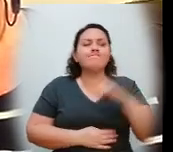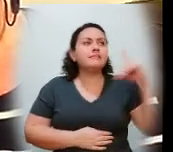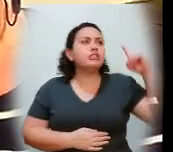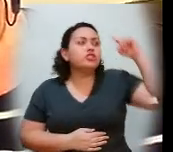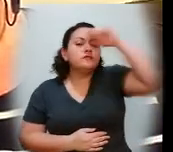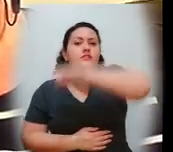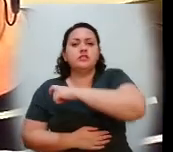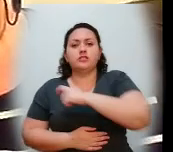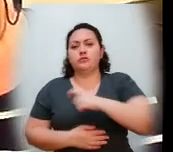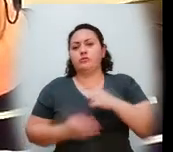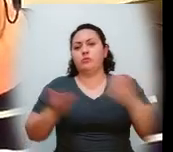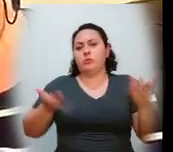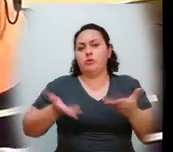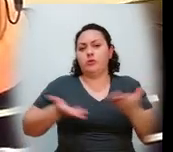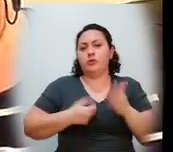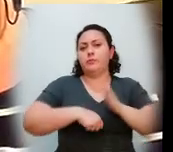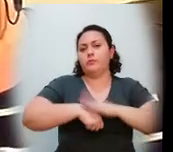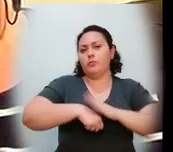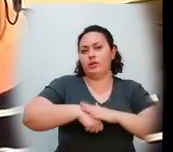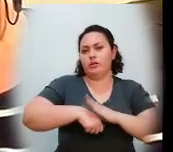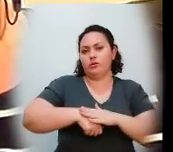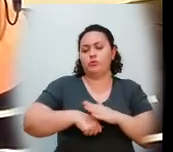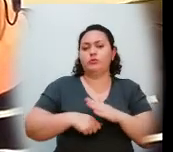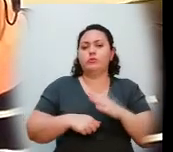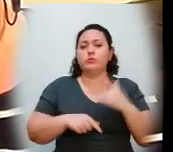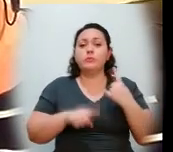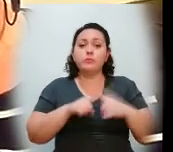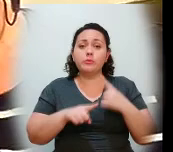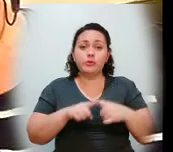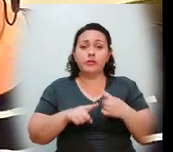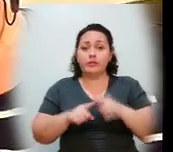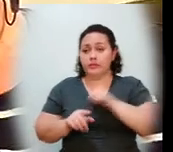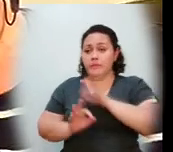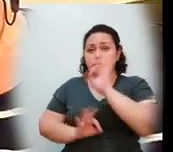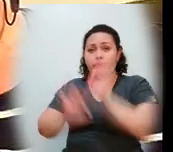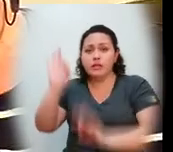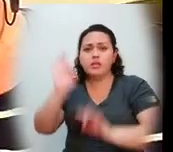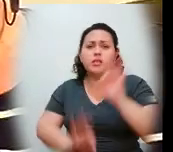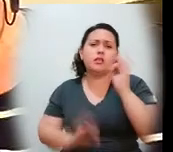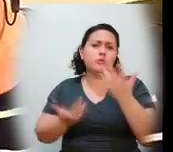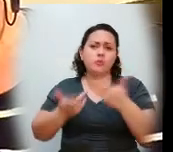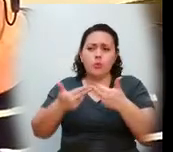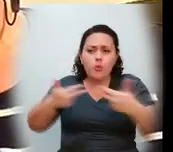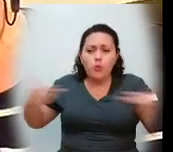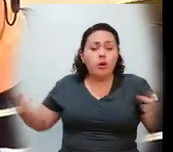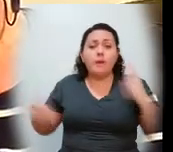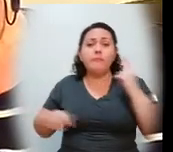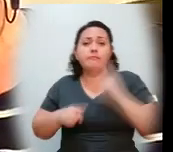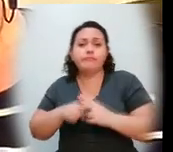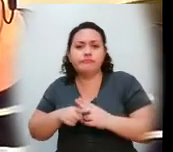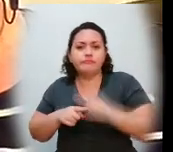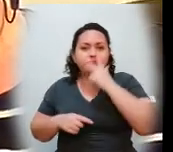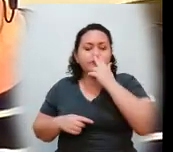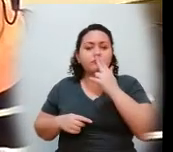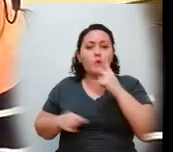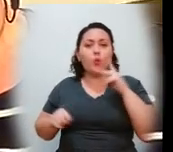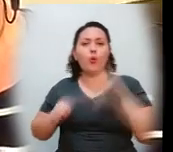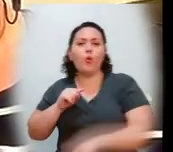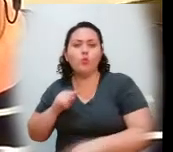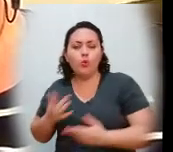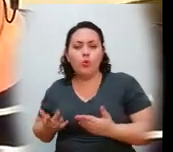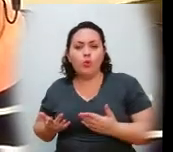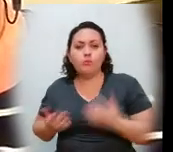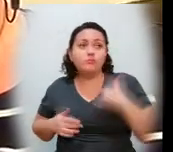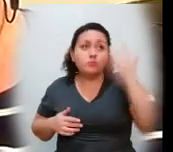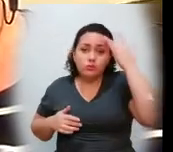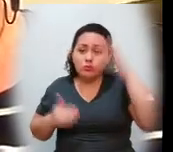com o fato de que os planos e projetos de alguma maneira foram interrompidos e a gente está